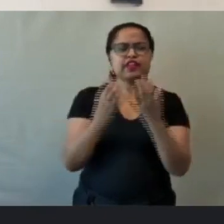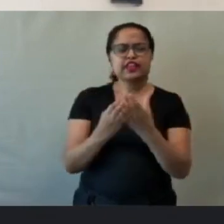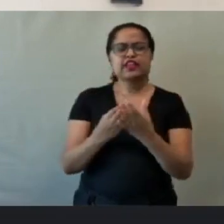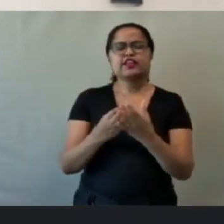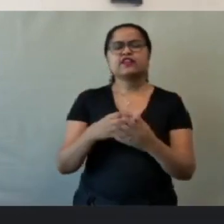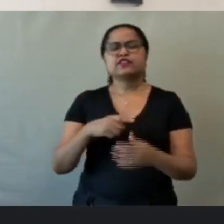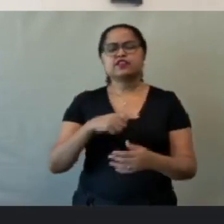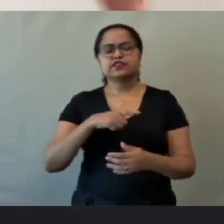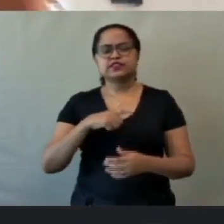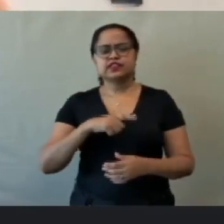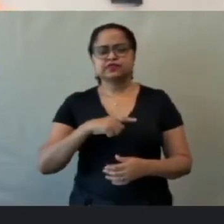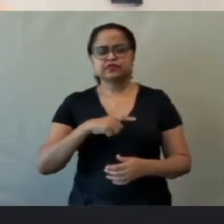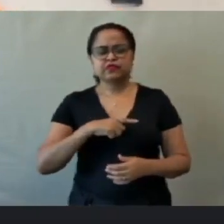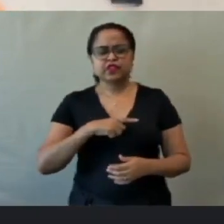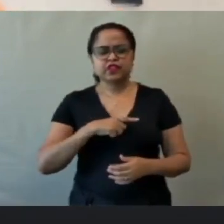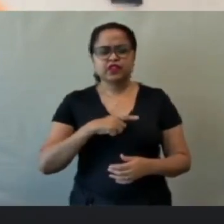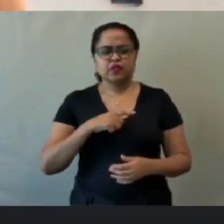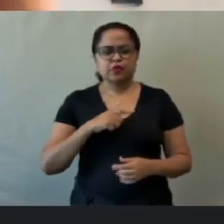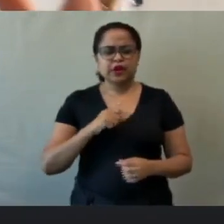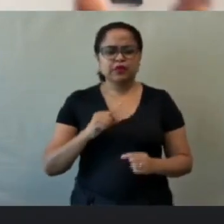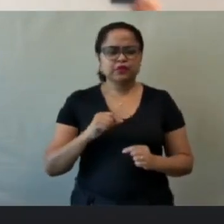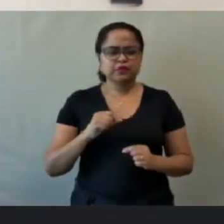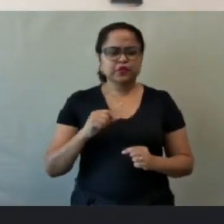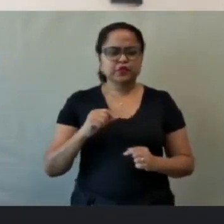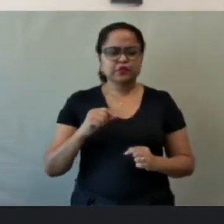grande participação, nós tivemos